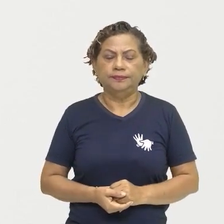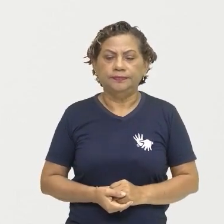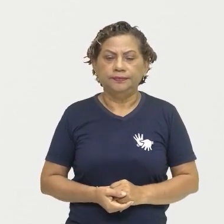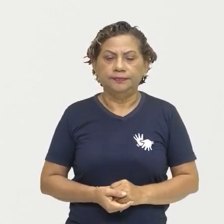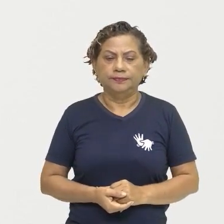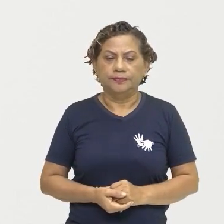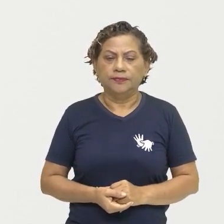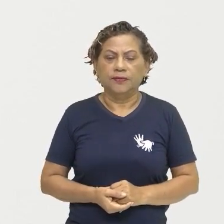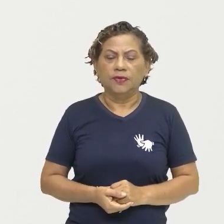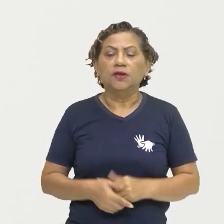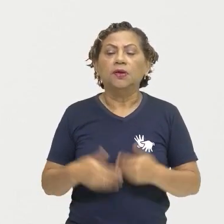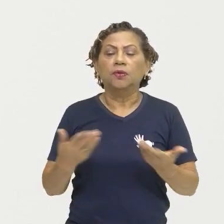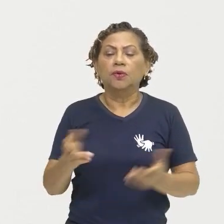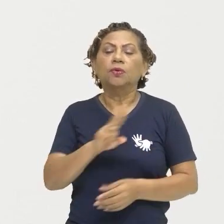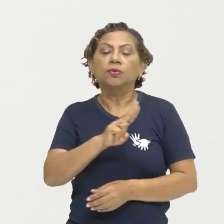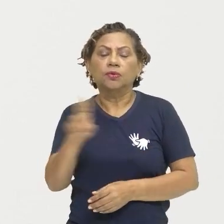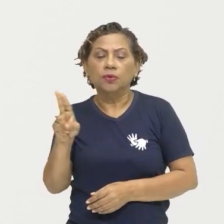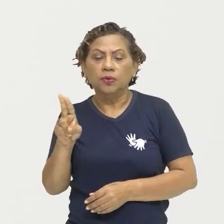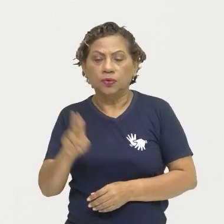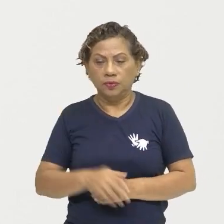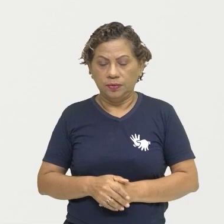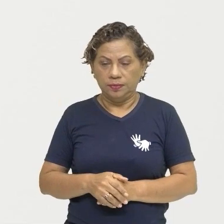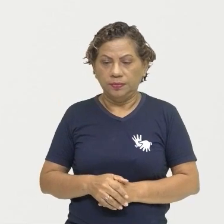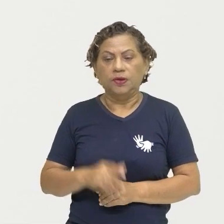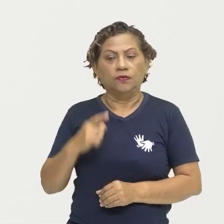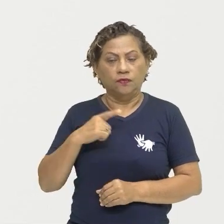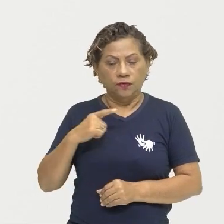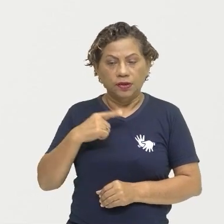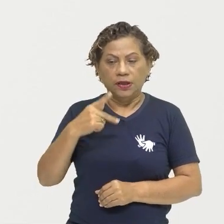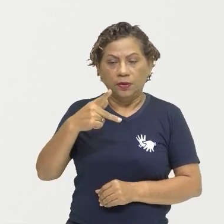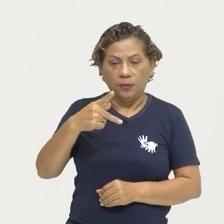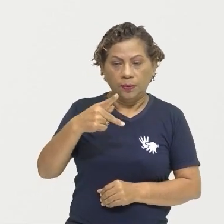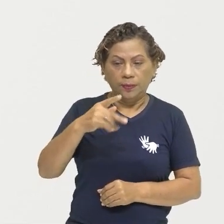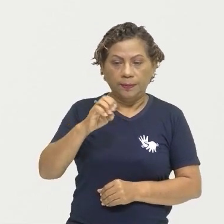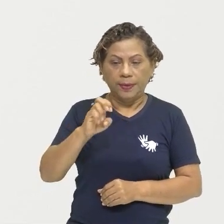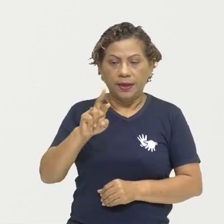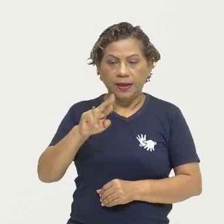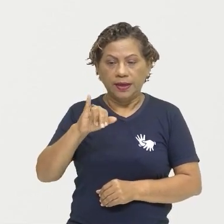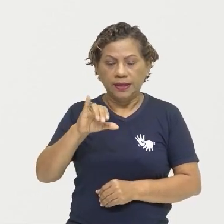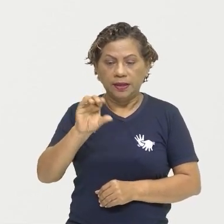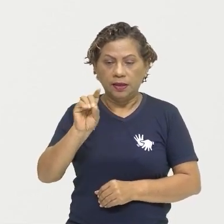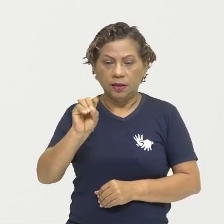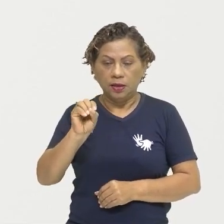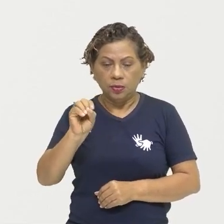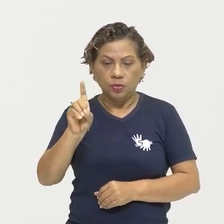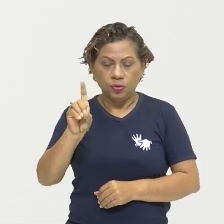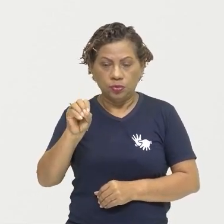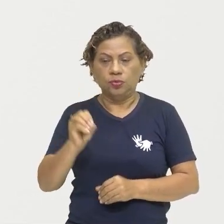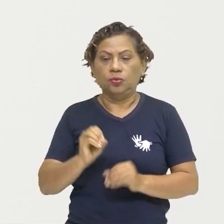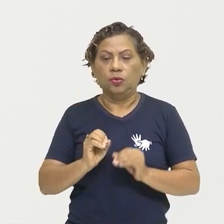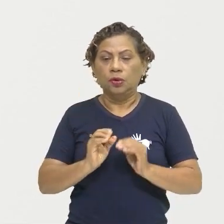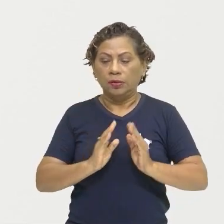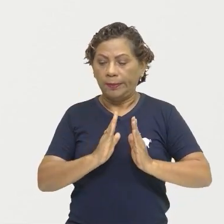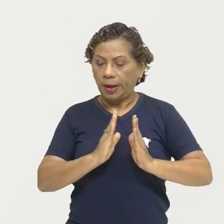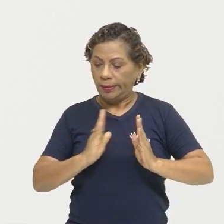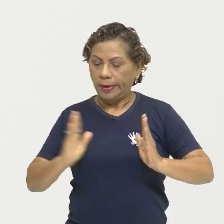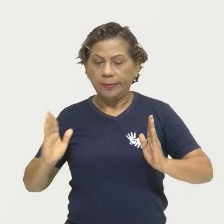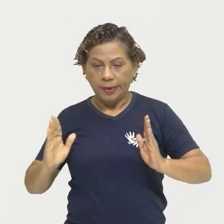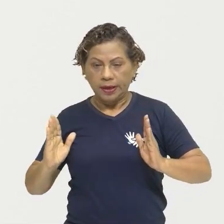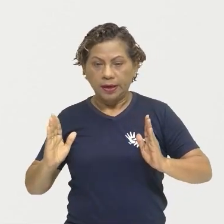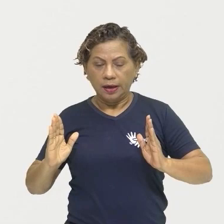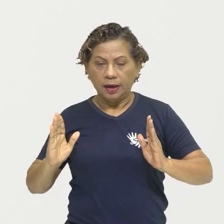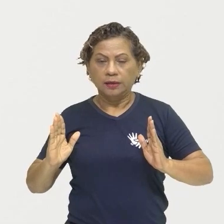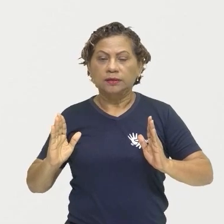é o período que eu tenho aqui? Eu tenho o período composto. Isso você não pode esquecer. Gente,